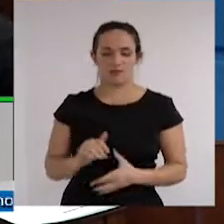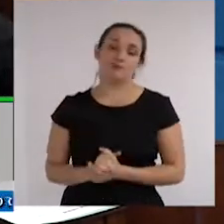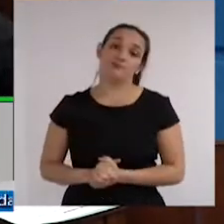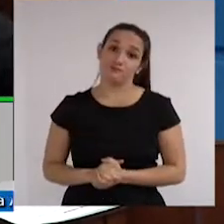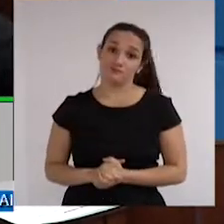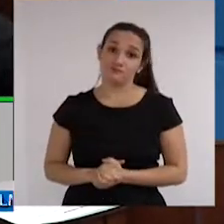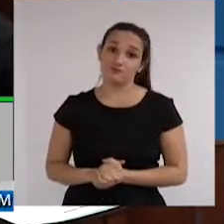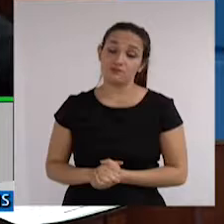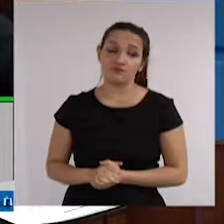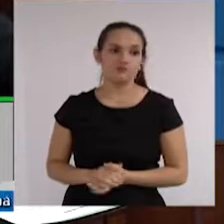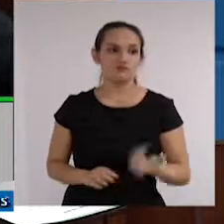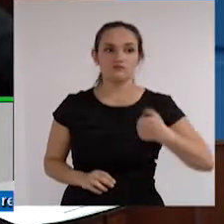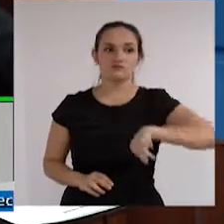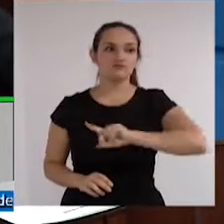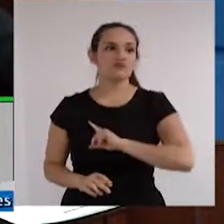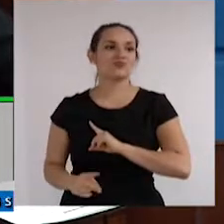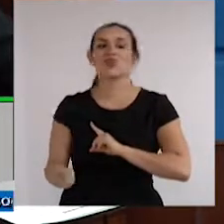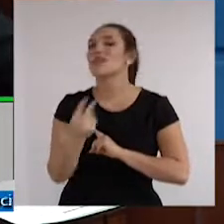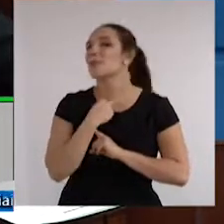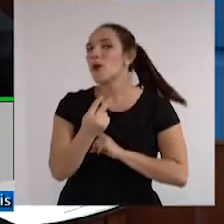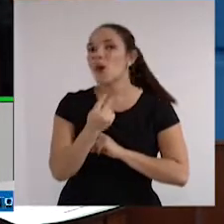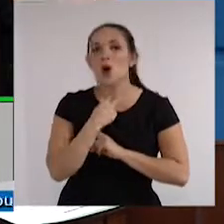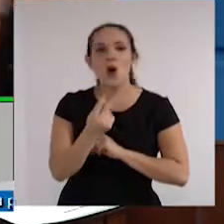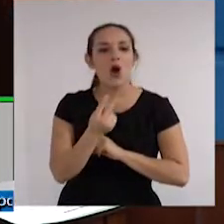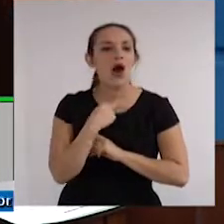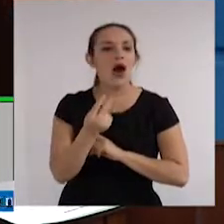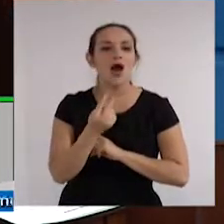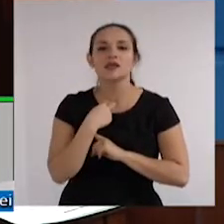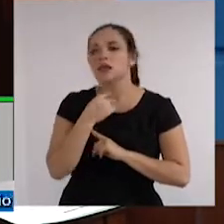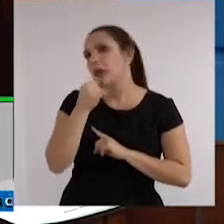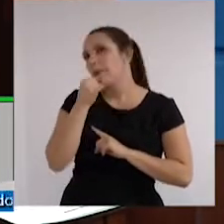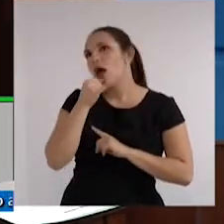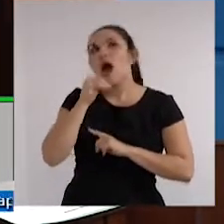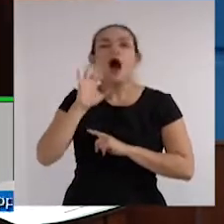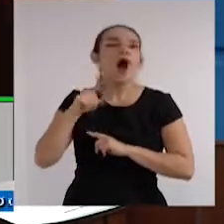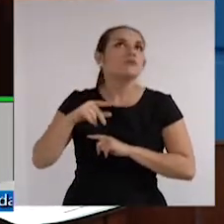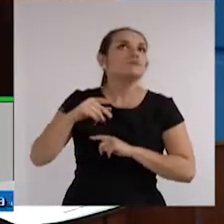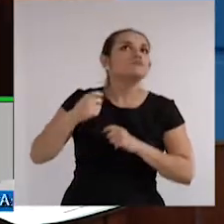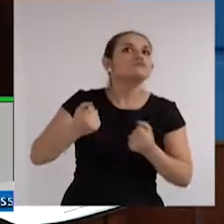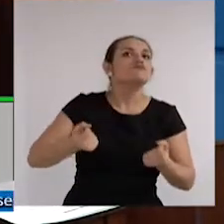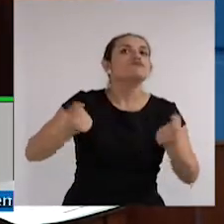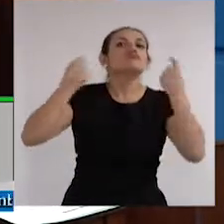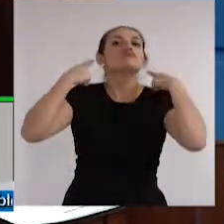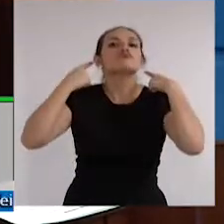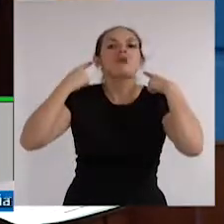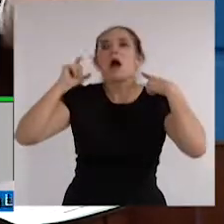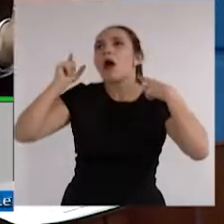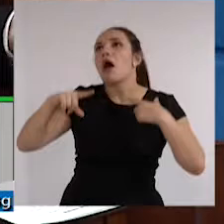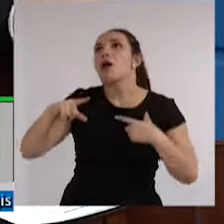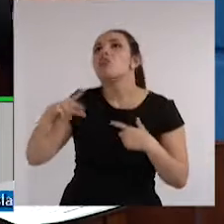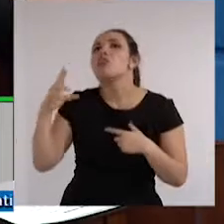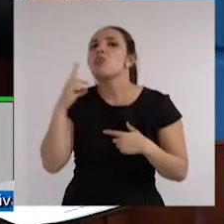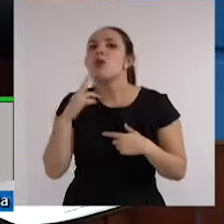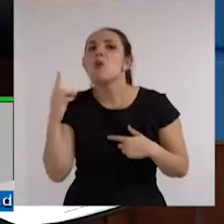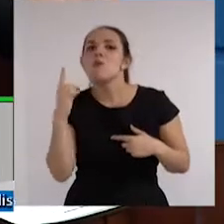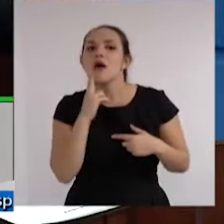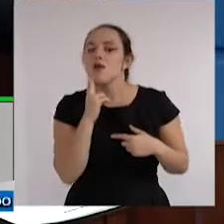Nós não podemos fazer de conta que isso foi algo